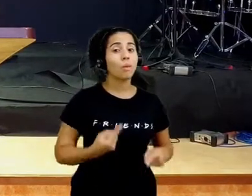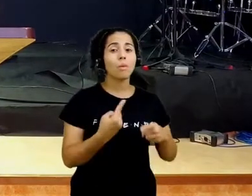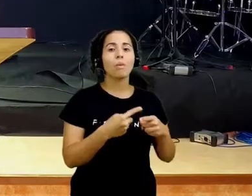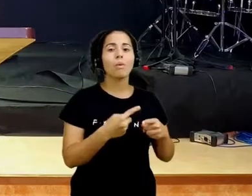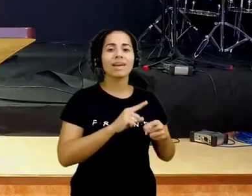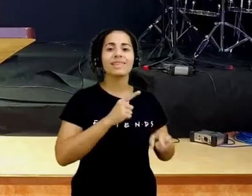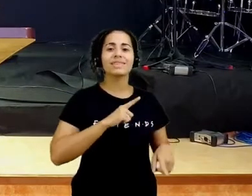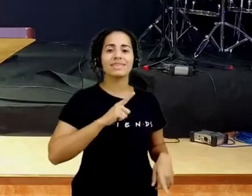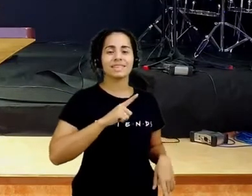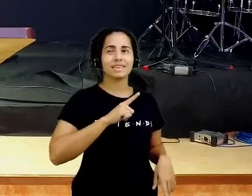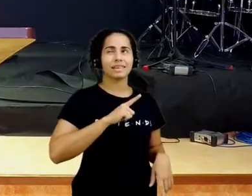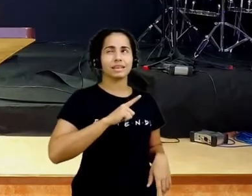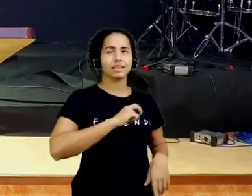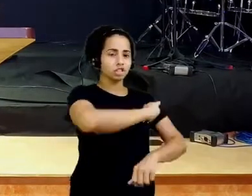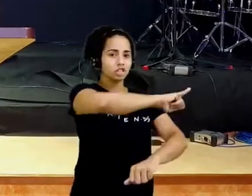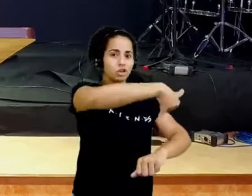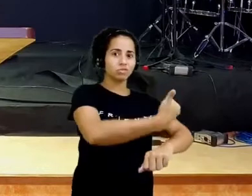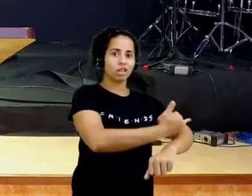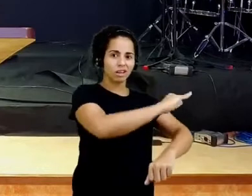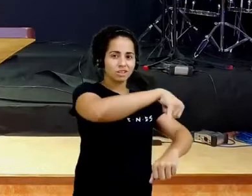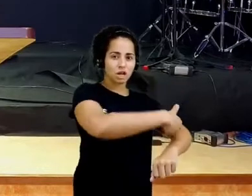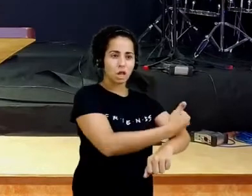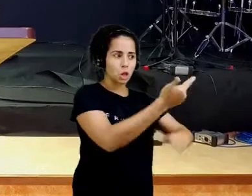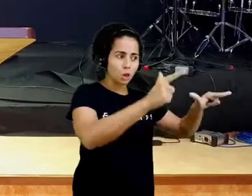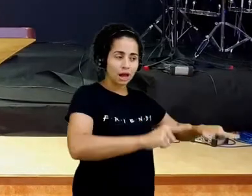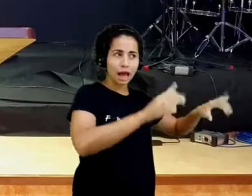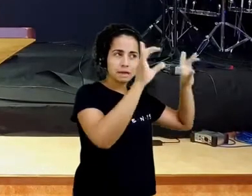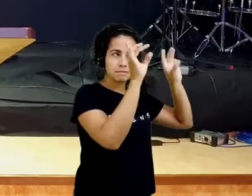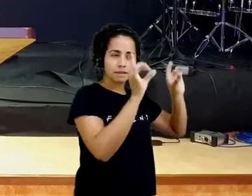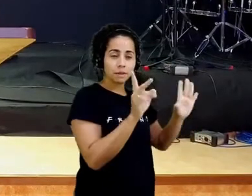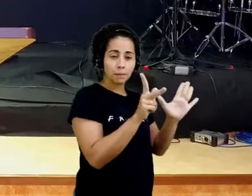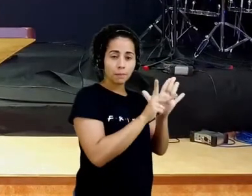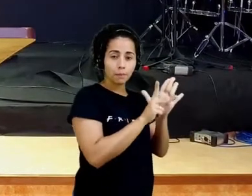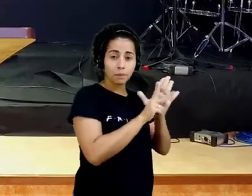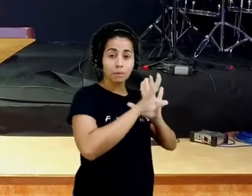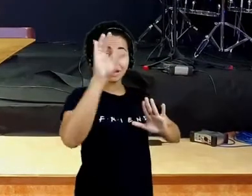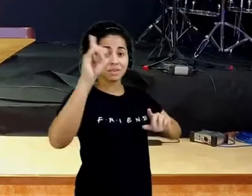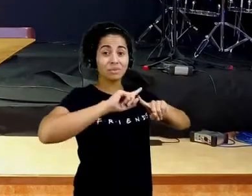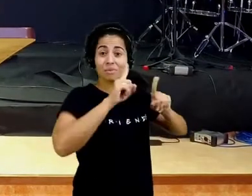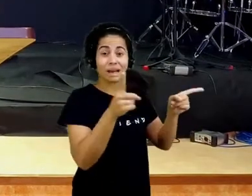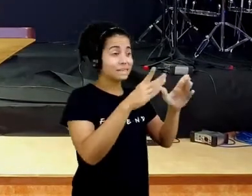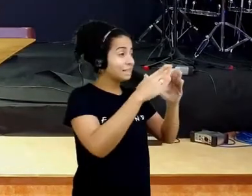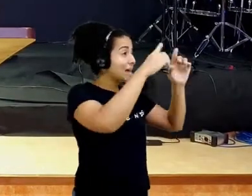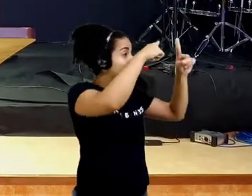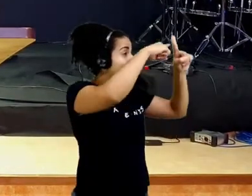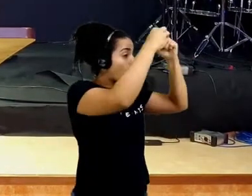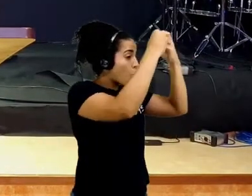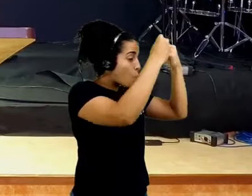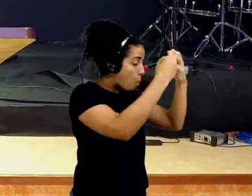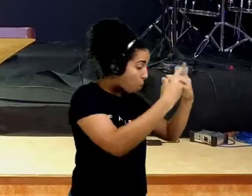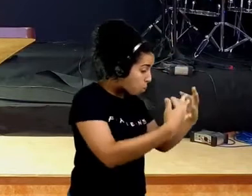Judá havia sido totalmente derrotado pelos caldeus, o templo foi destruído em